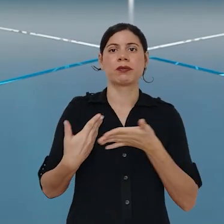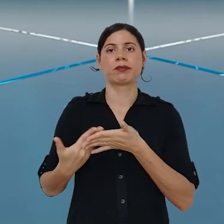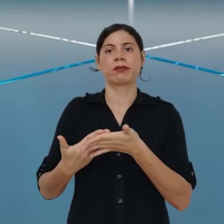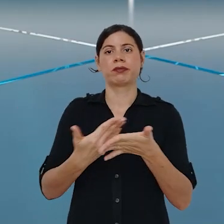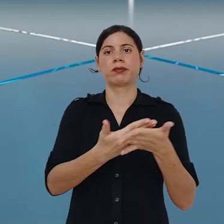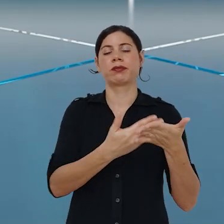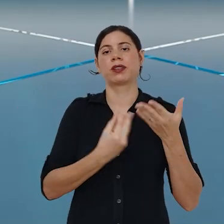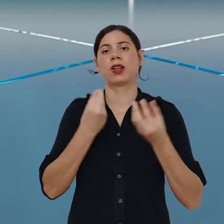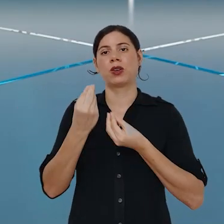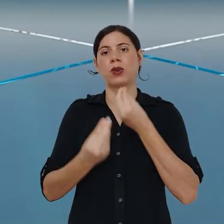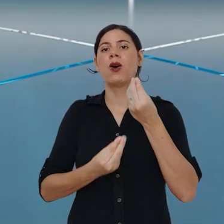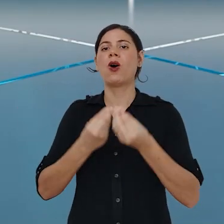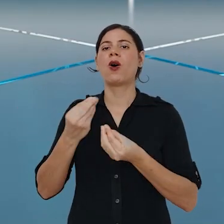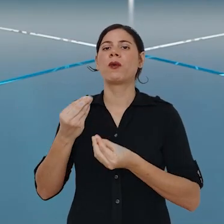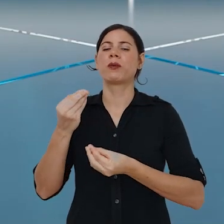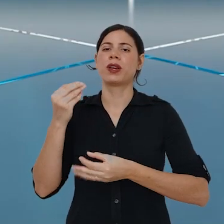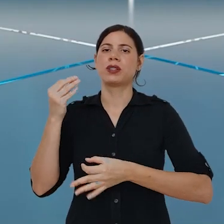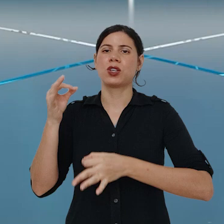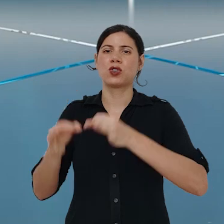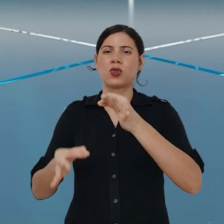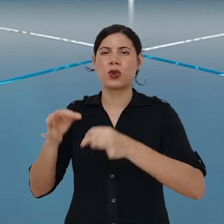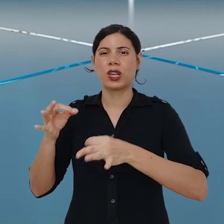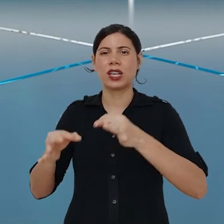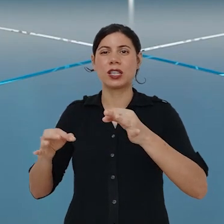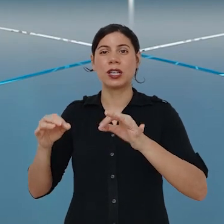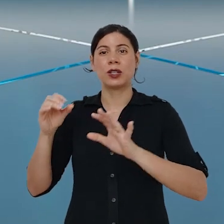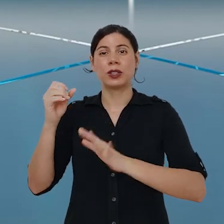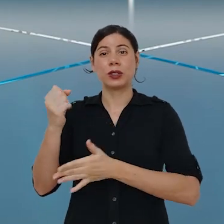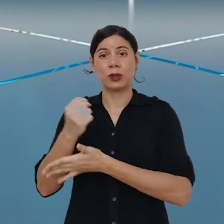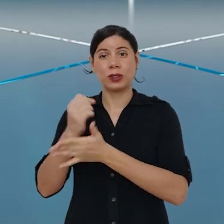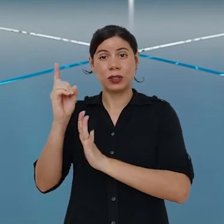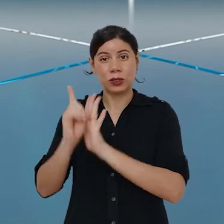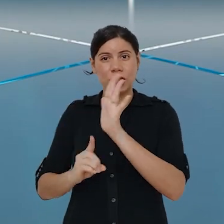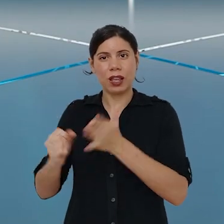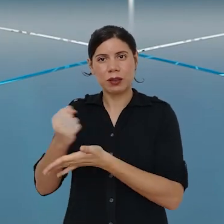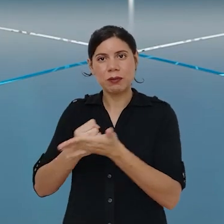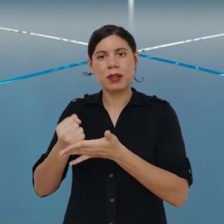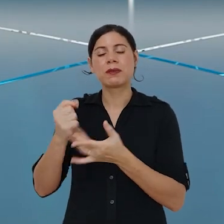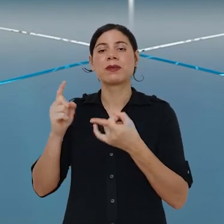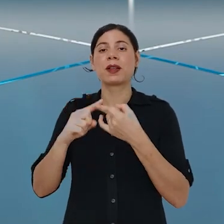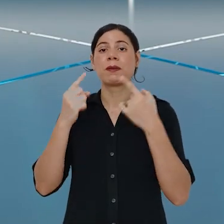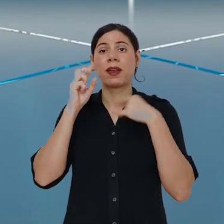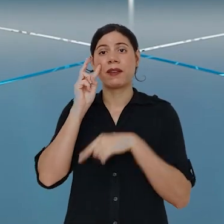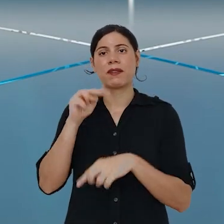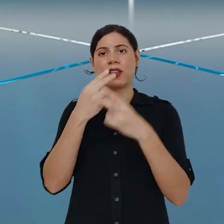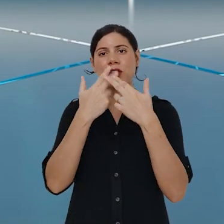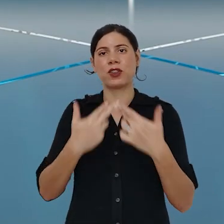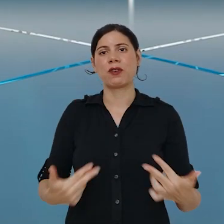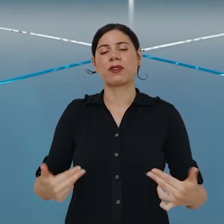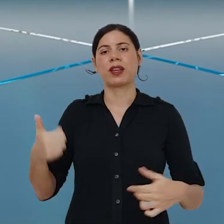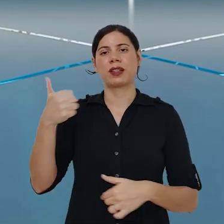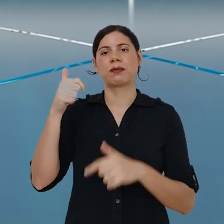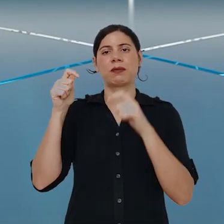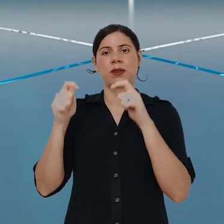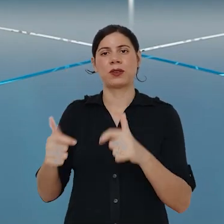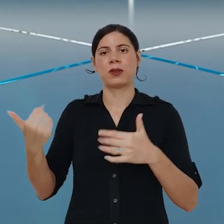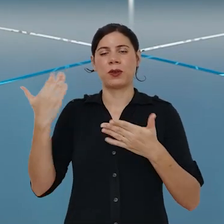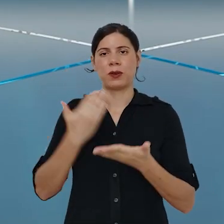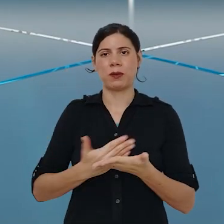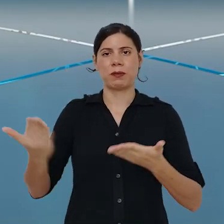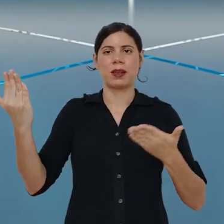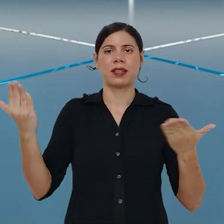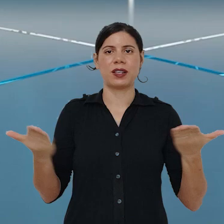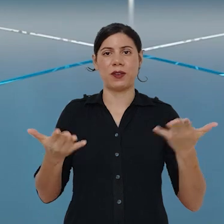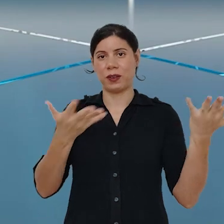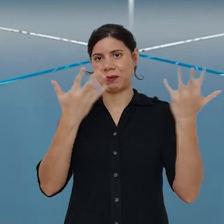sobre implementação do Juiz das Garantias. No IT Notícias, confira as novidades da Primeira Região. É a partir